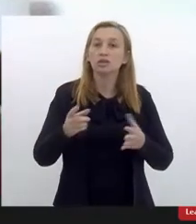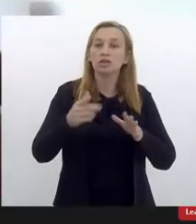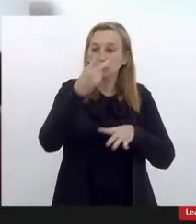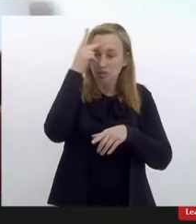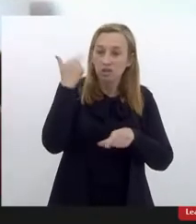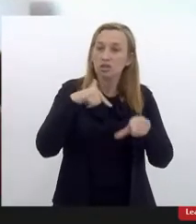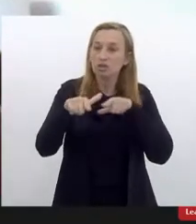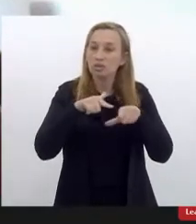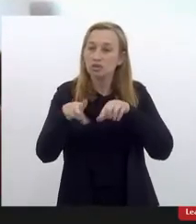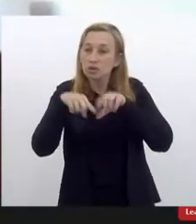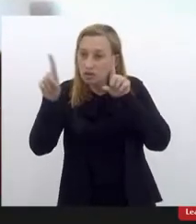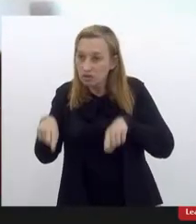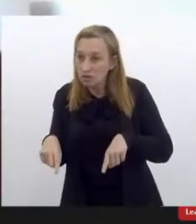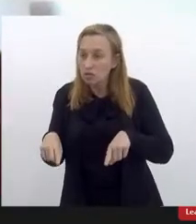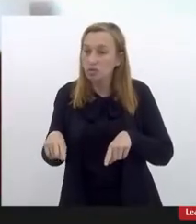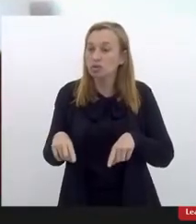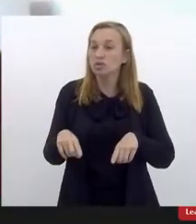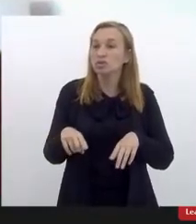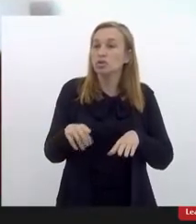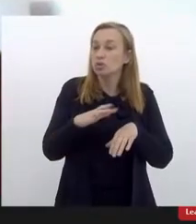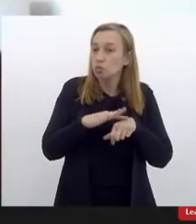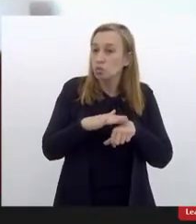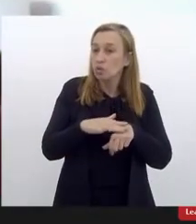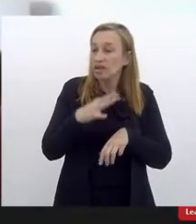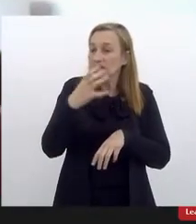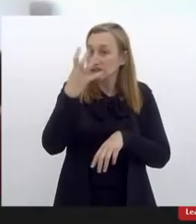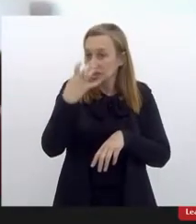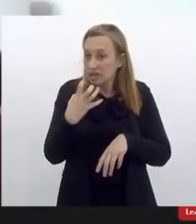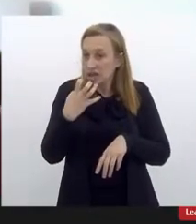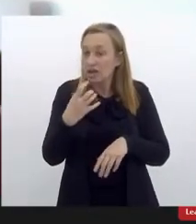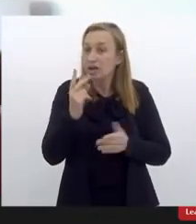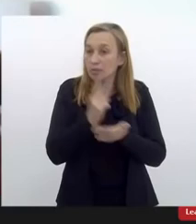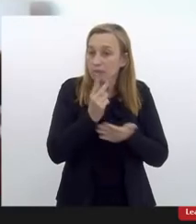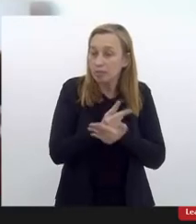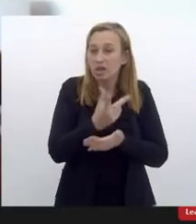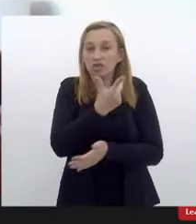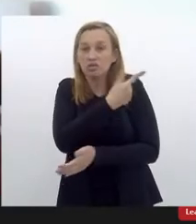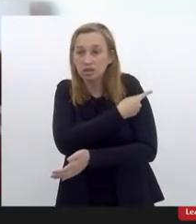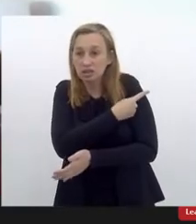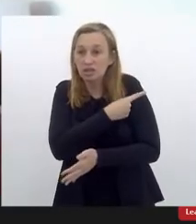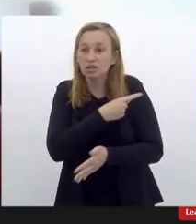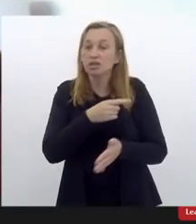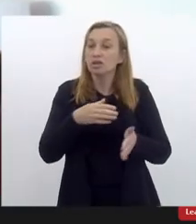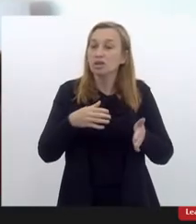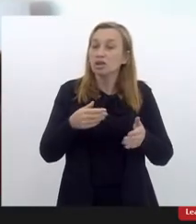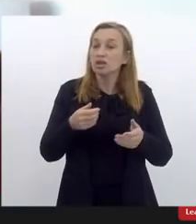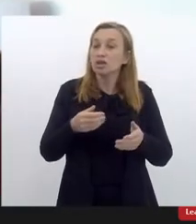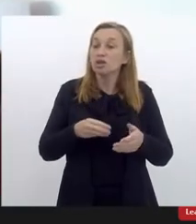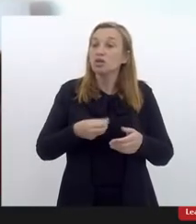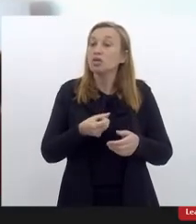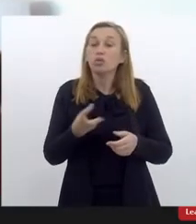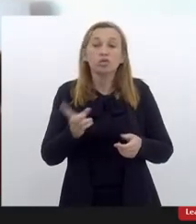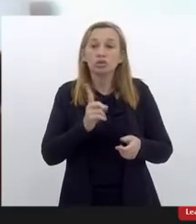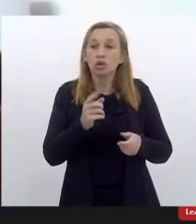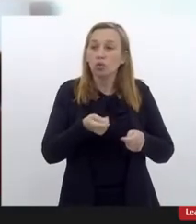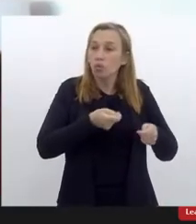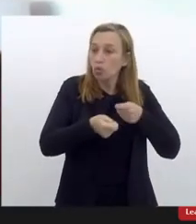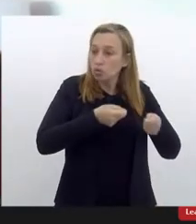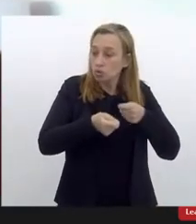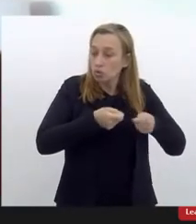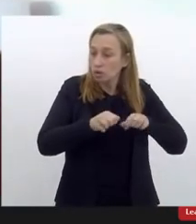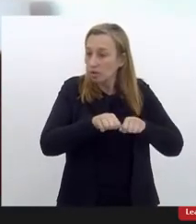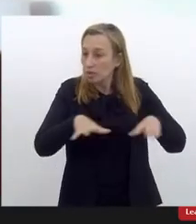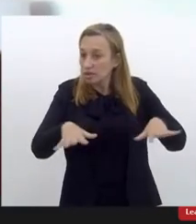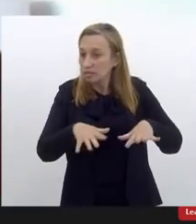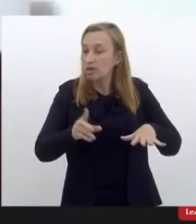trabalhadores, servidores com comorbidades graves, mesmo vacinados, enquanto a pandemia não estiver sob controle, podem permanecer no